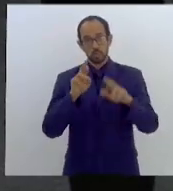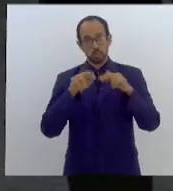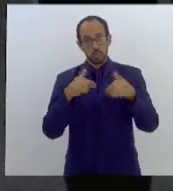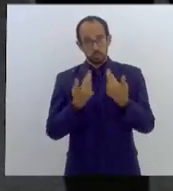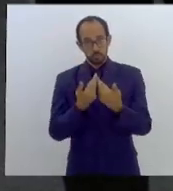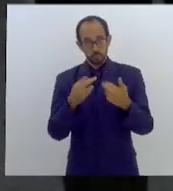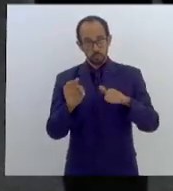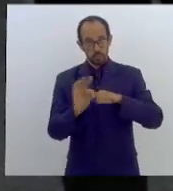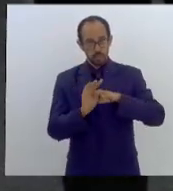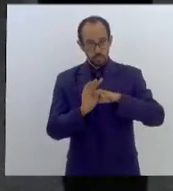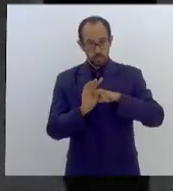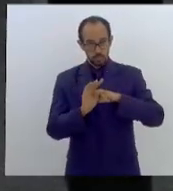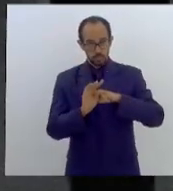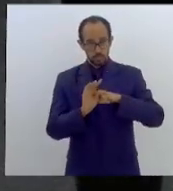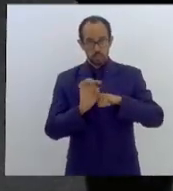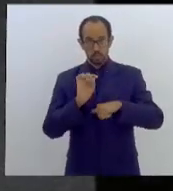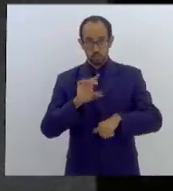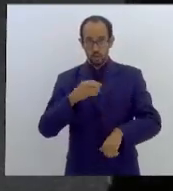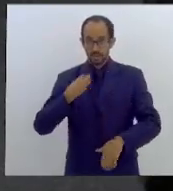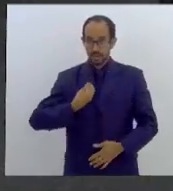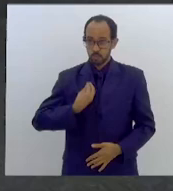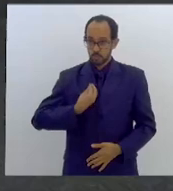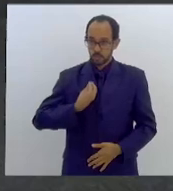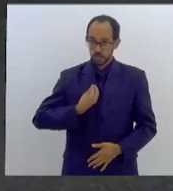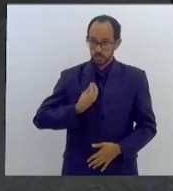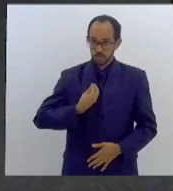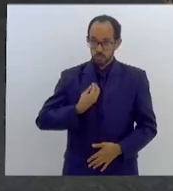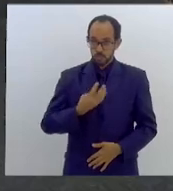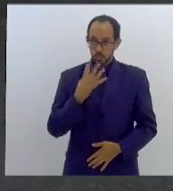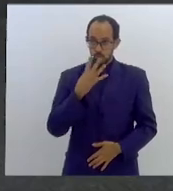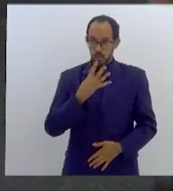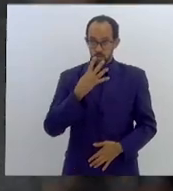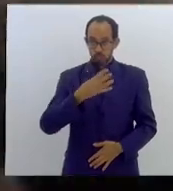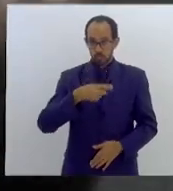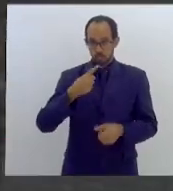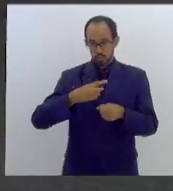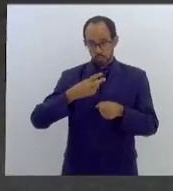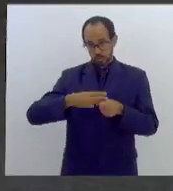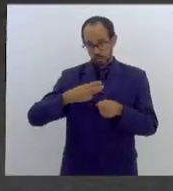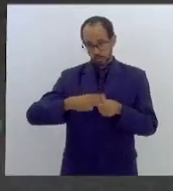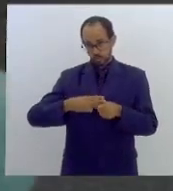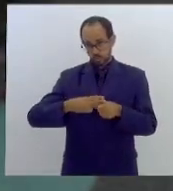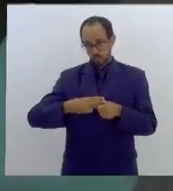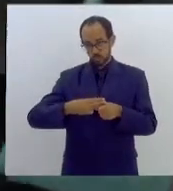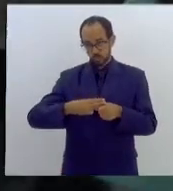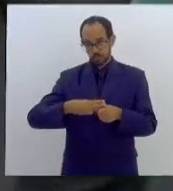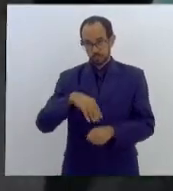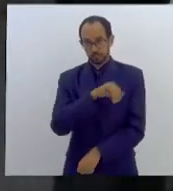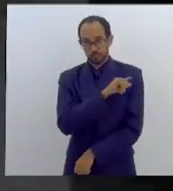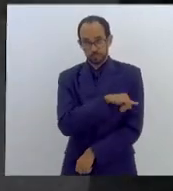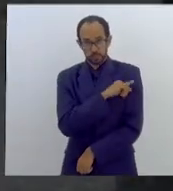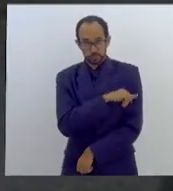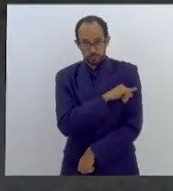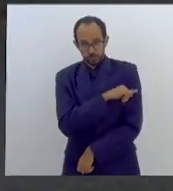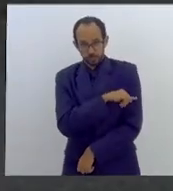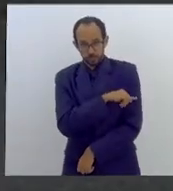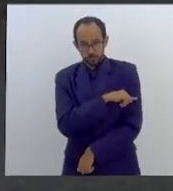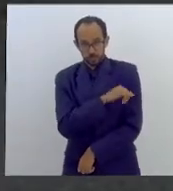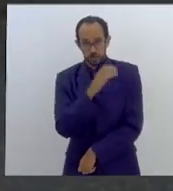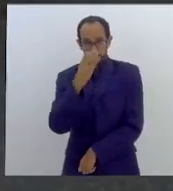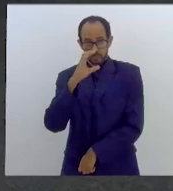técnicas. Só estavam presentes 4 municípios. Município do Rio, município de